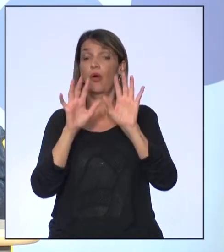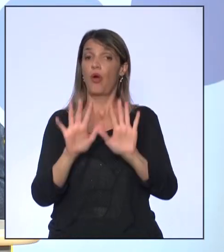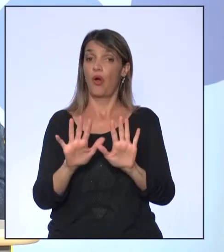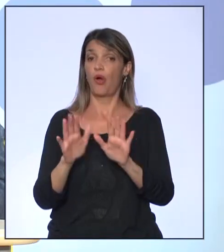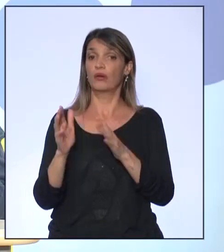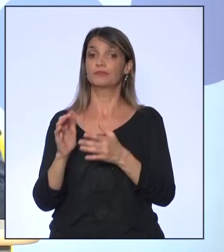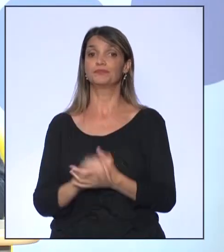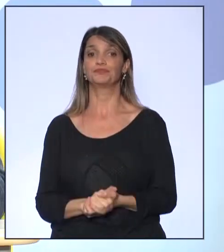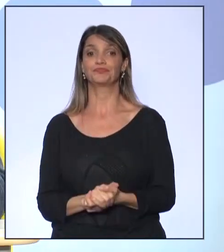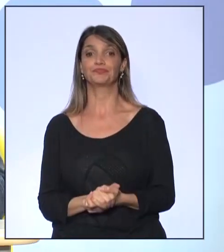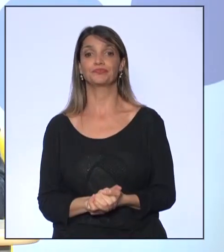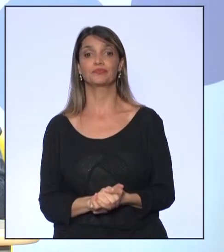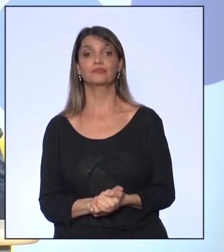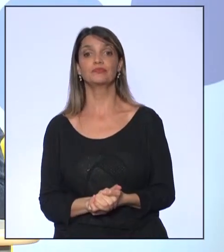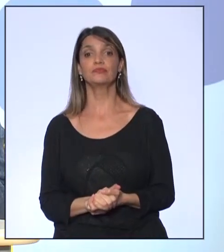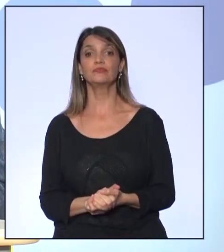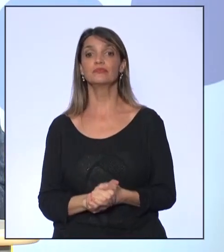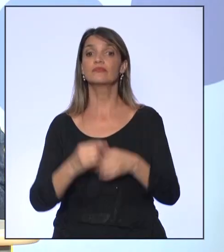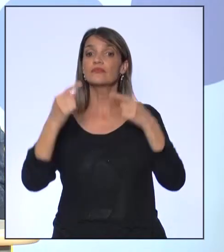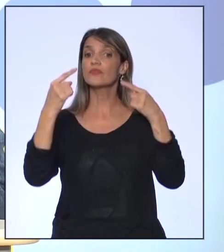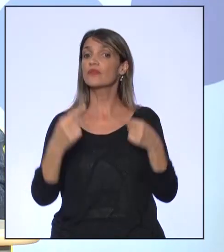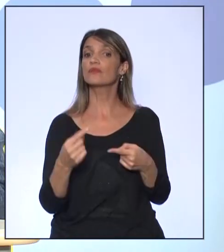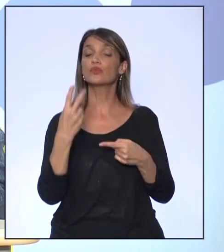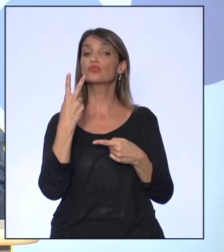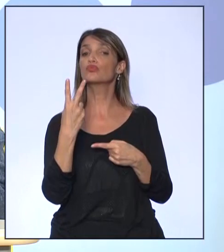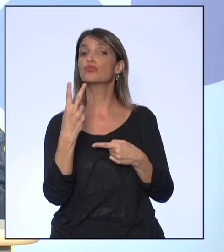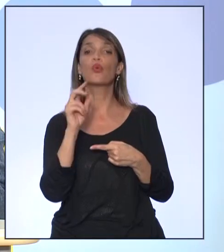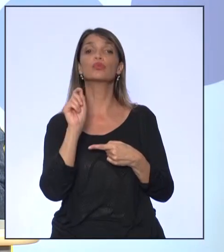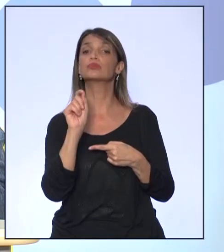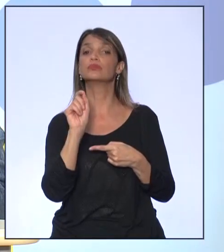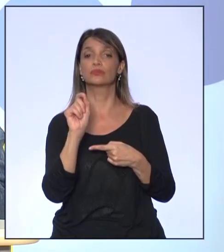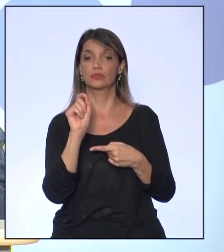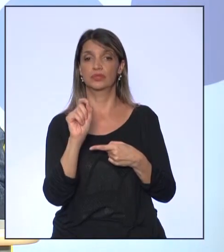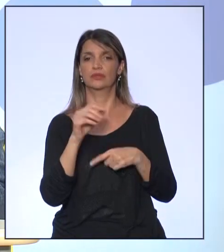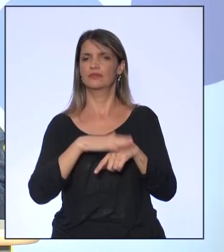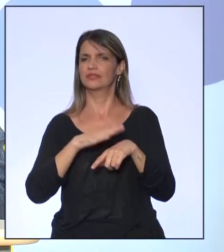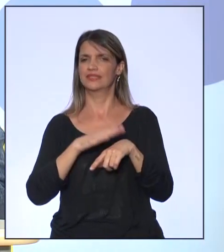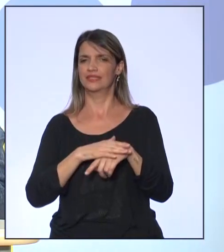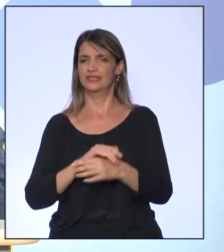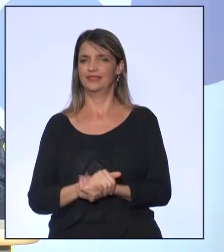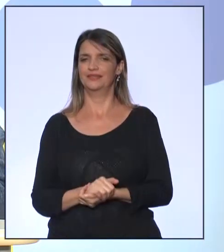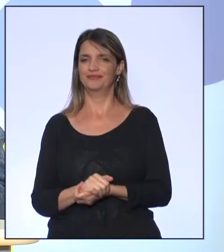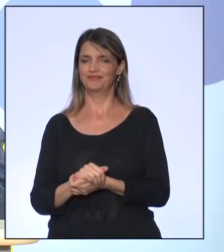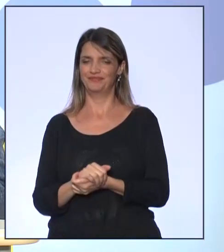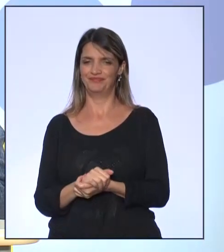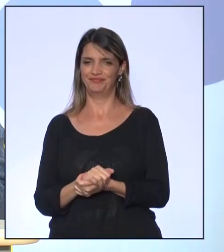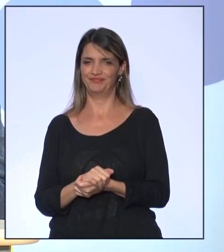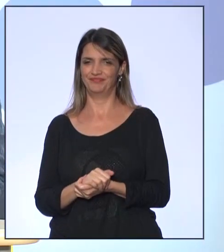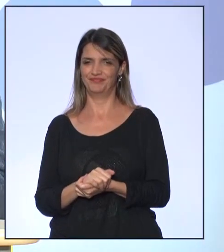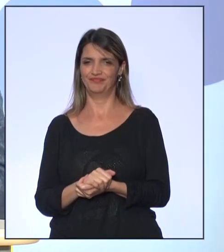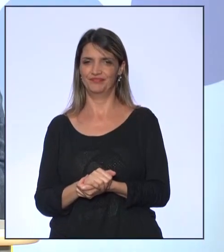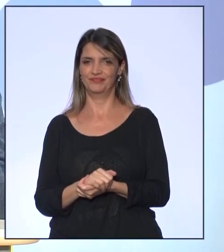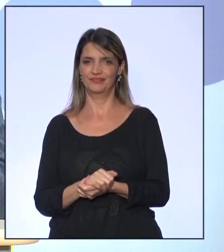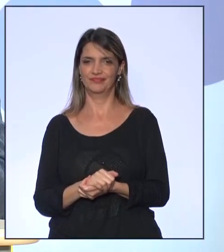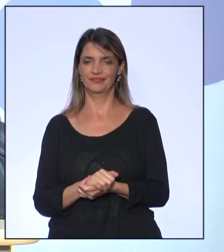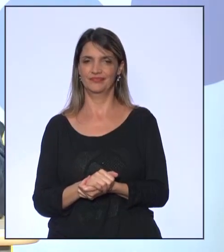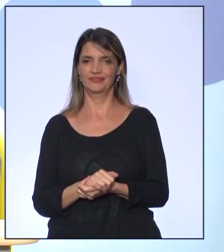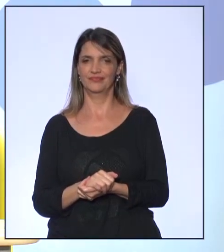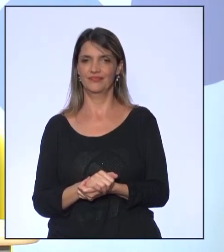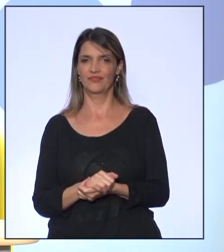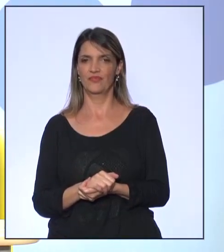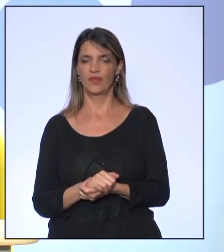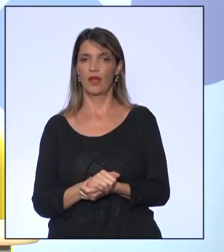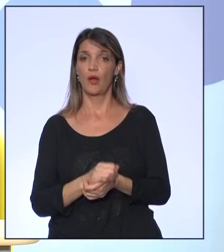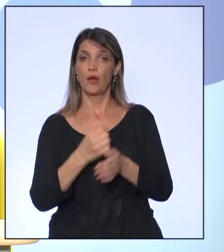lá. No desafio 2, gente, o que era, né, para vocês estarem fazendo aí? Olha só, vamos repetir aqui então, tá? Fazer